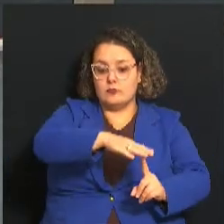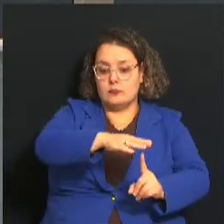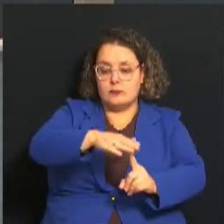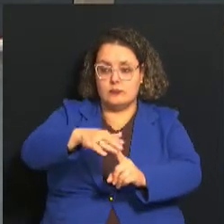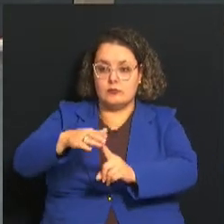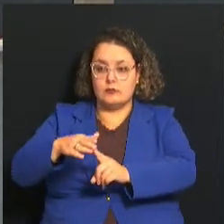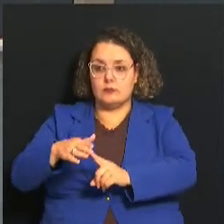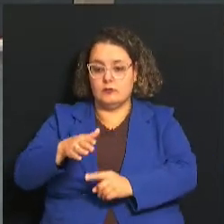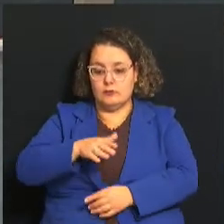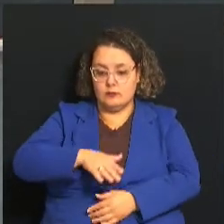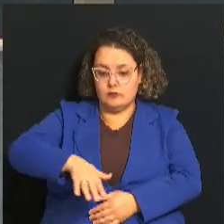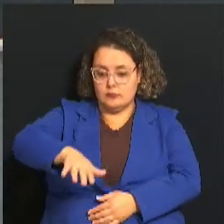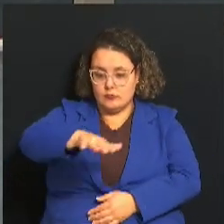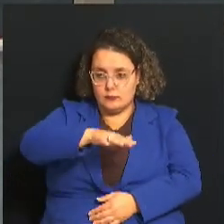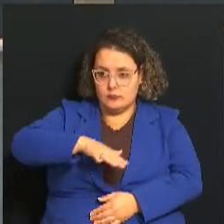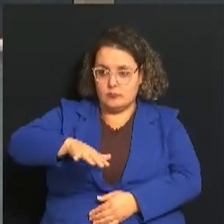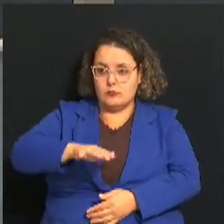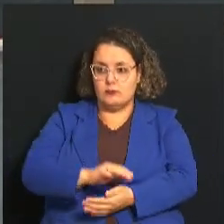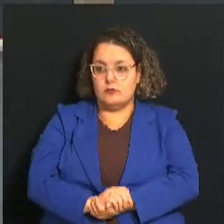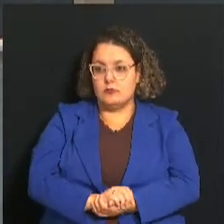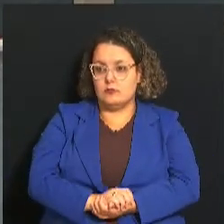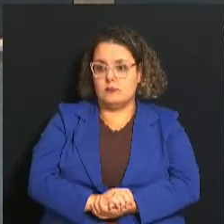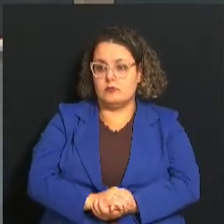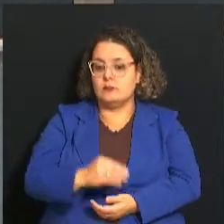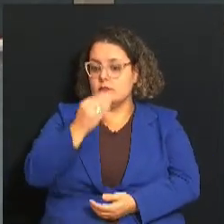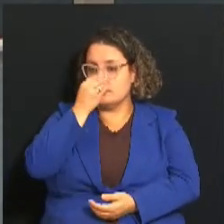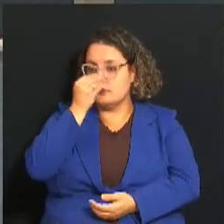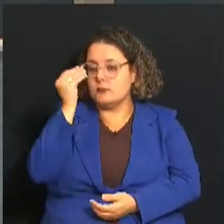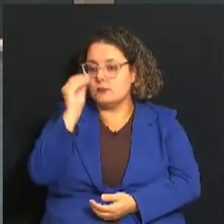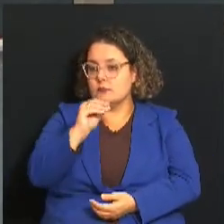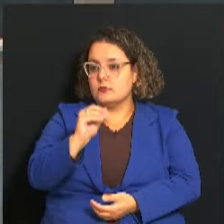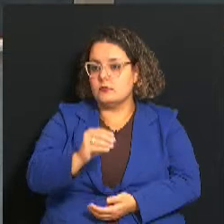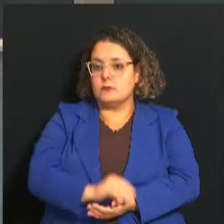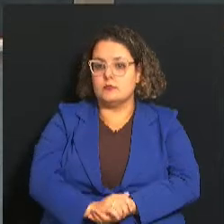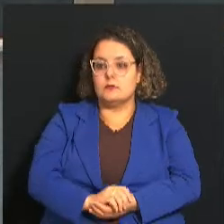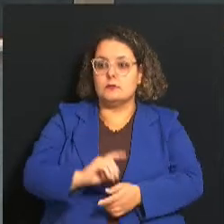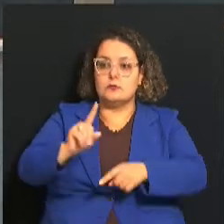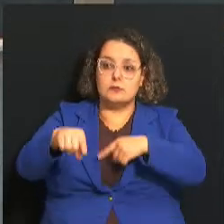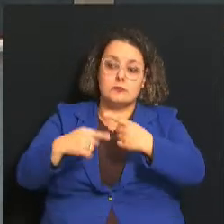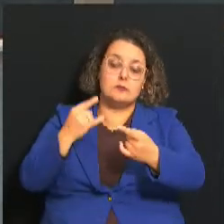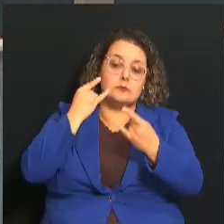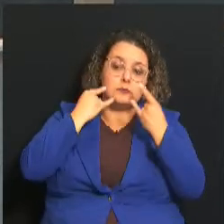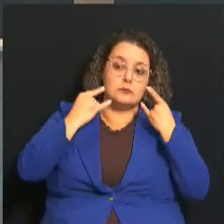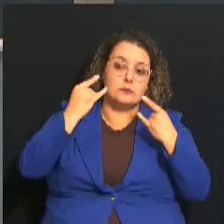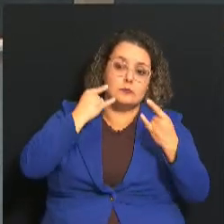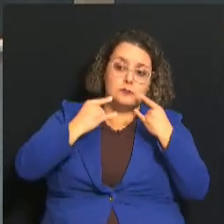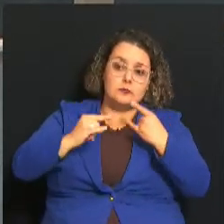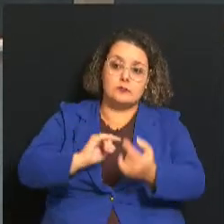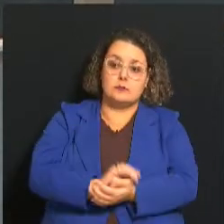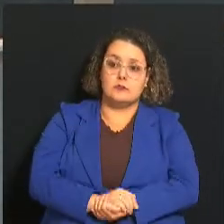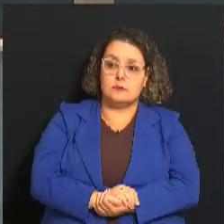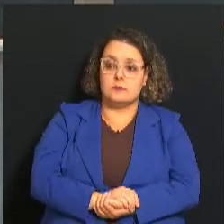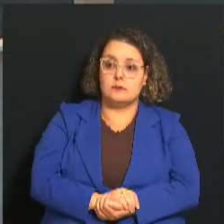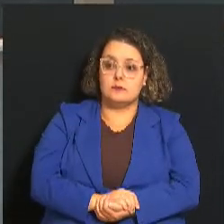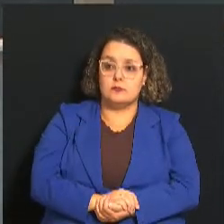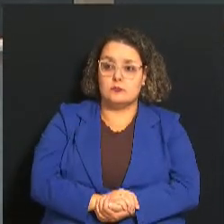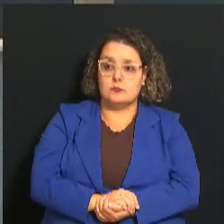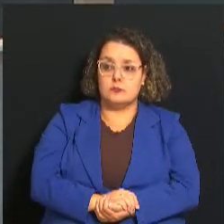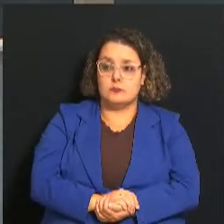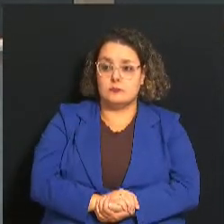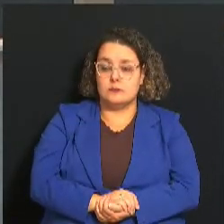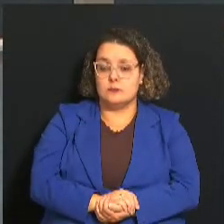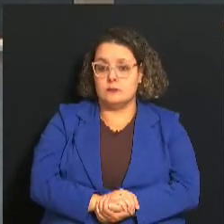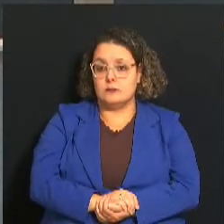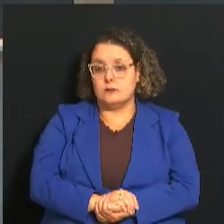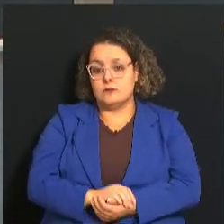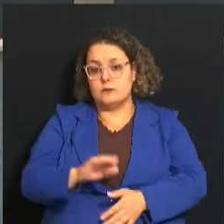é muito atropelado em função de alguns outros interesses. E que várias vezes as